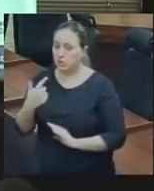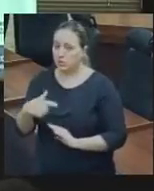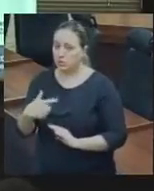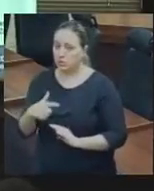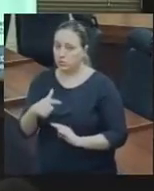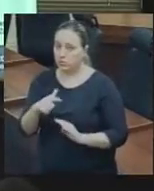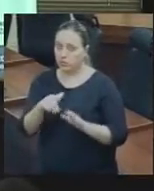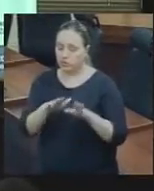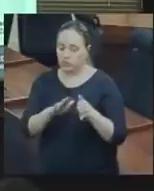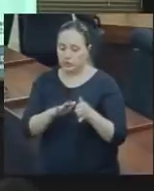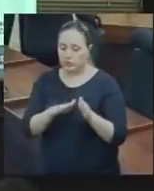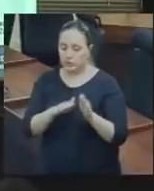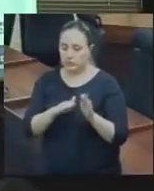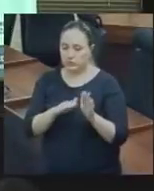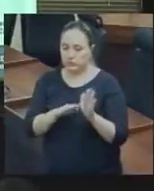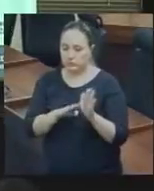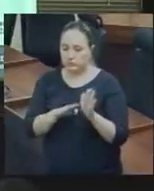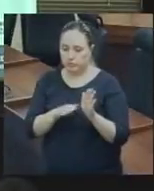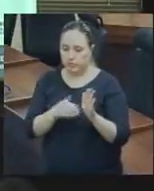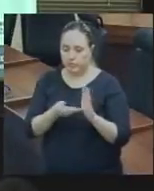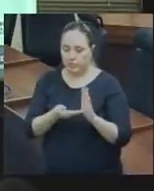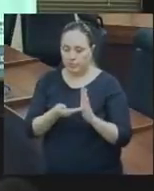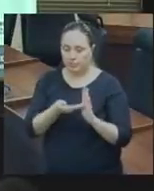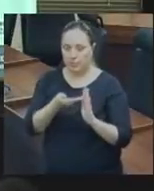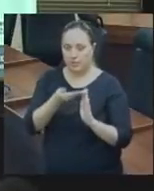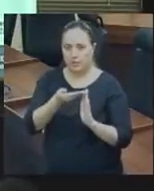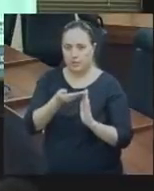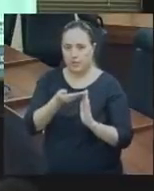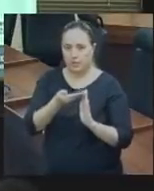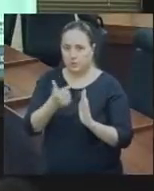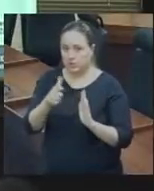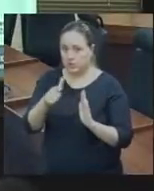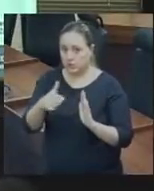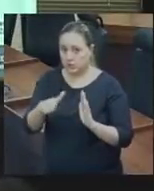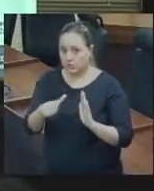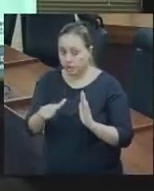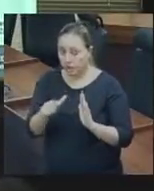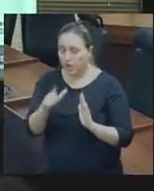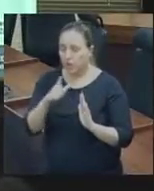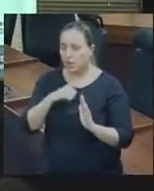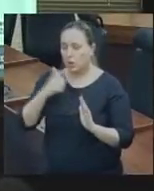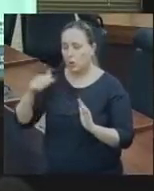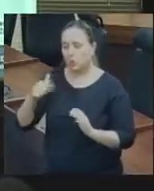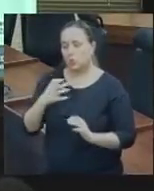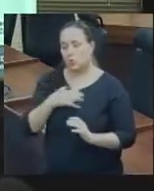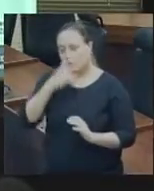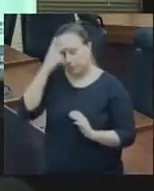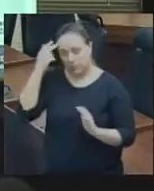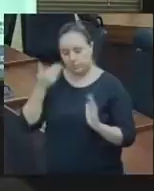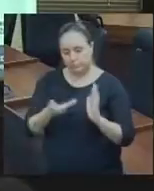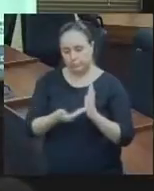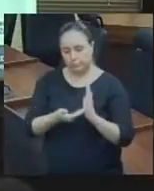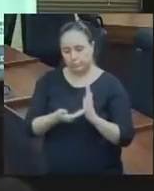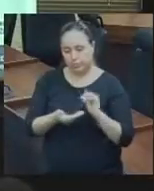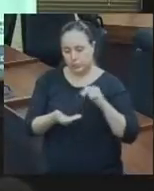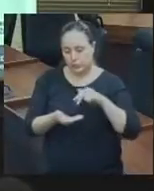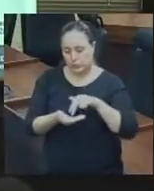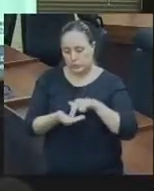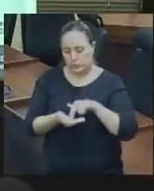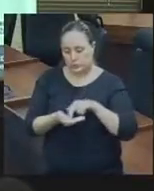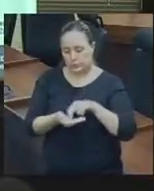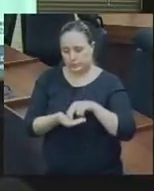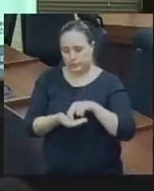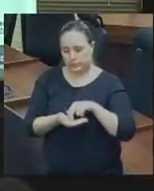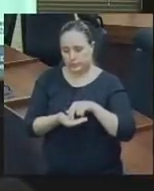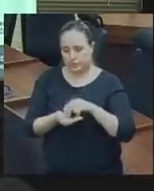ambulift é uma plataforma elevatória que a pessoa entra ela ela fica